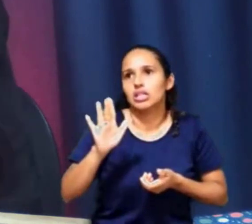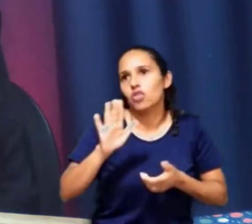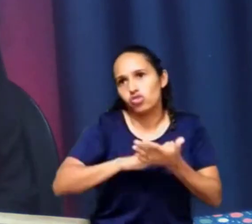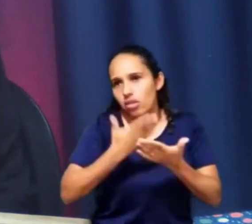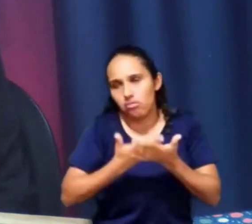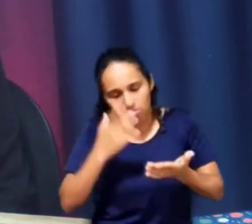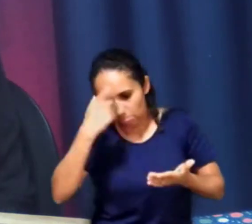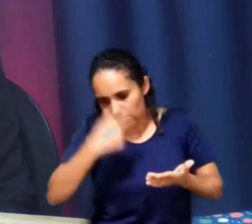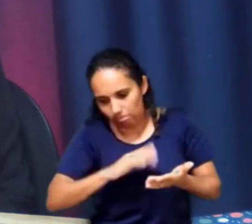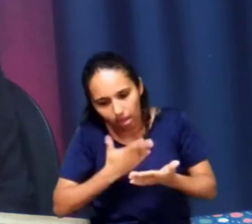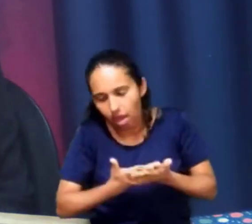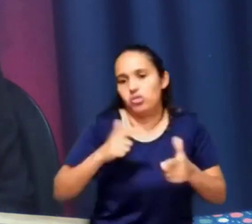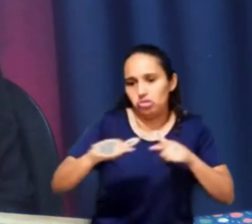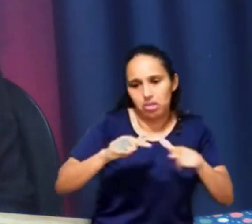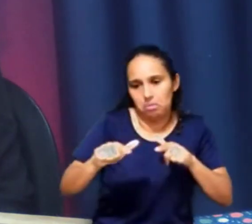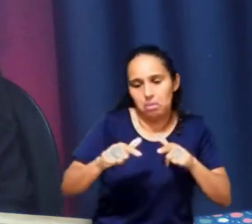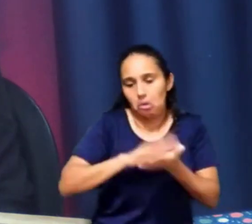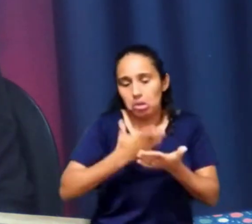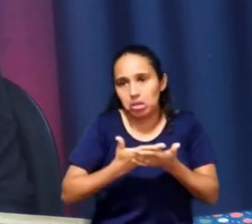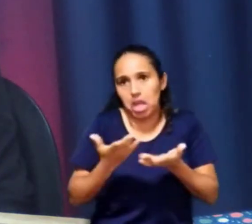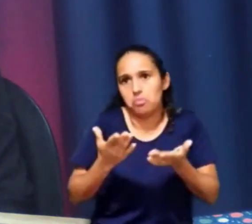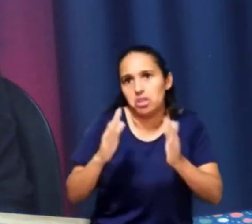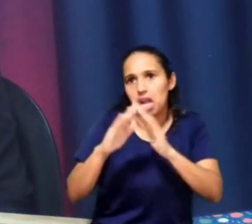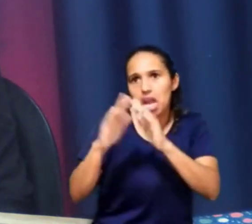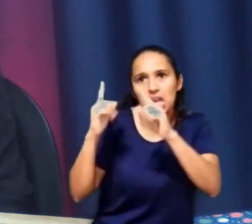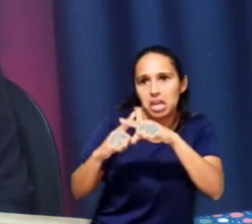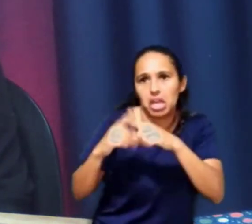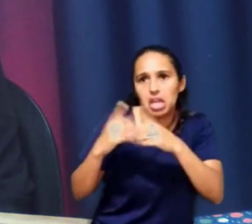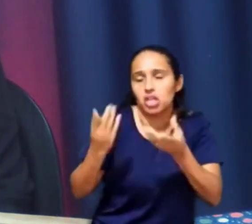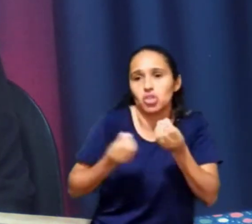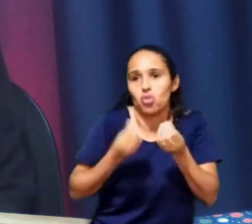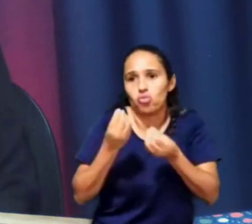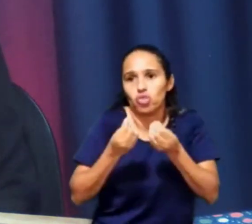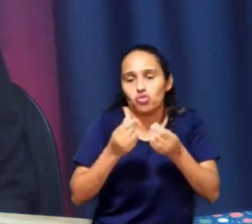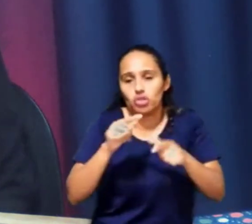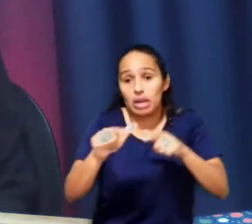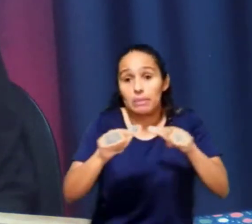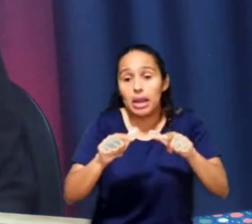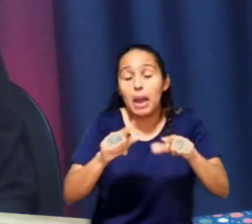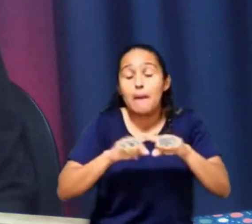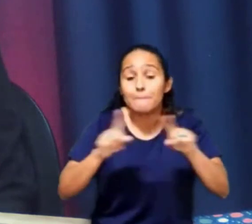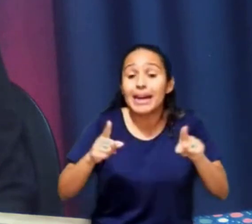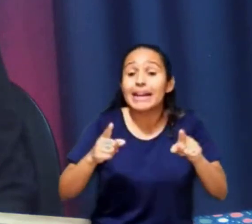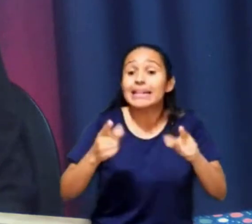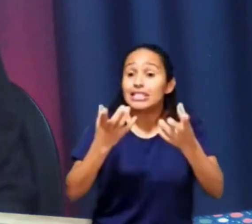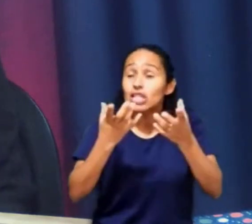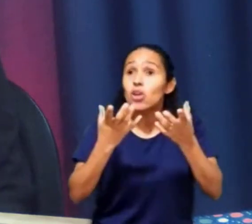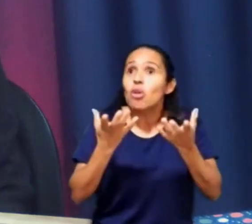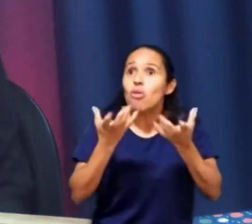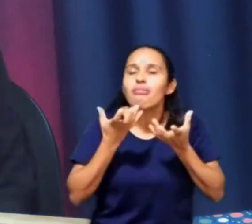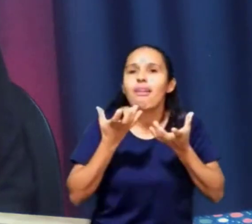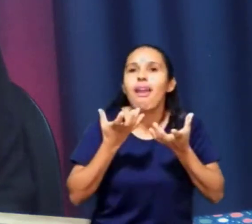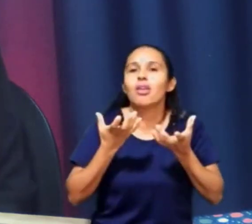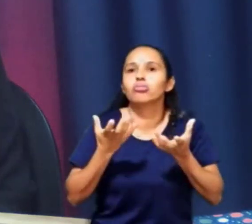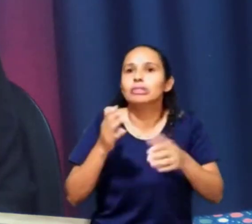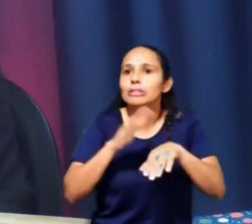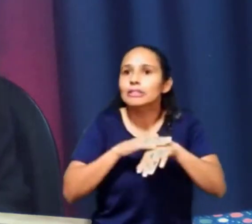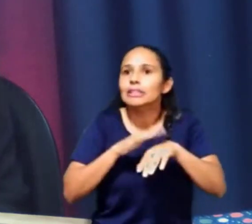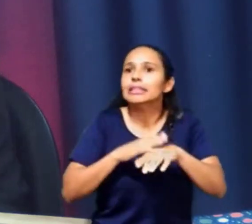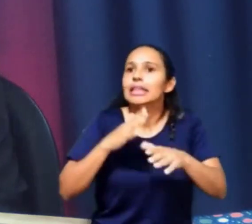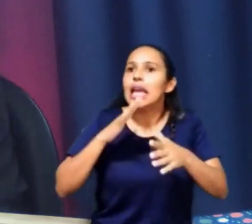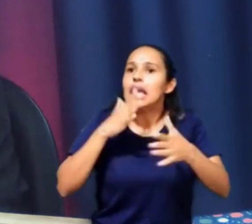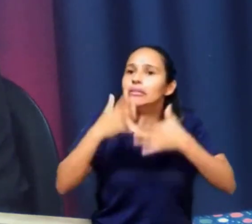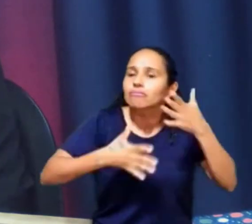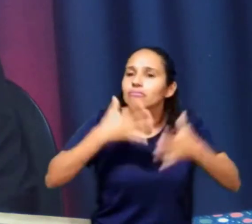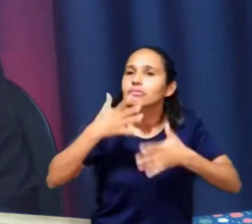igreja, mas eu quero levar, né, a Libras para minha vida. E aí eu tomei um caminho diferente, né, eu sempre fui uma